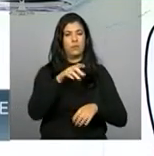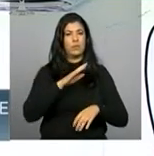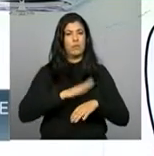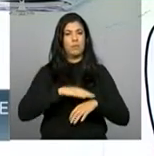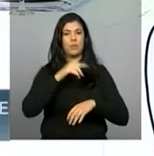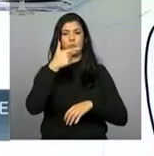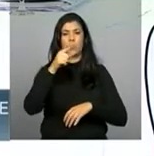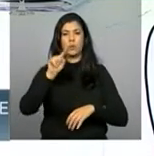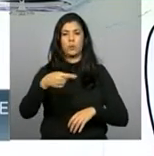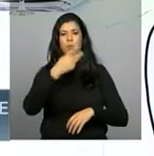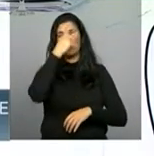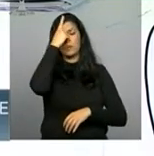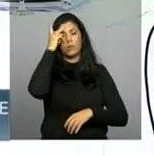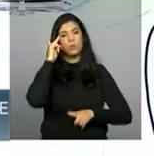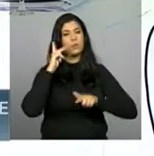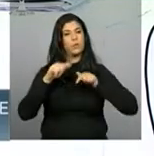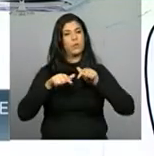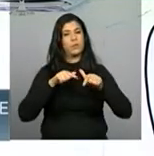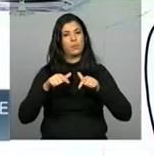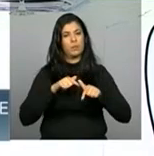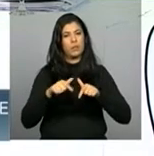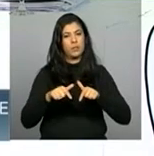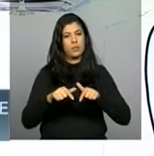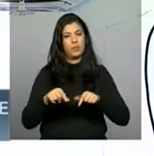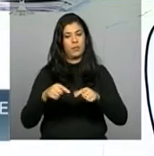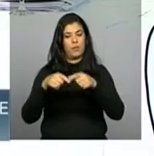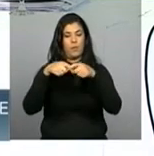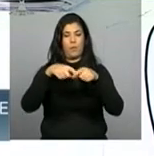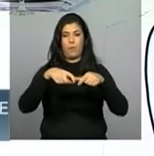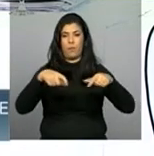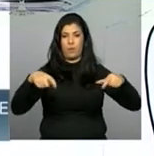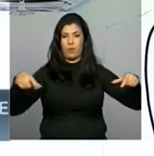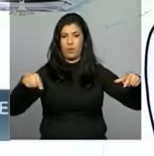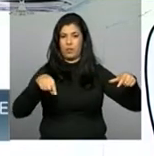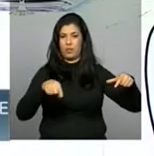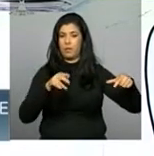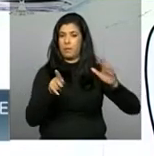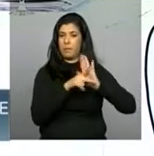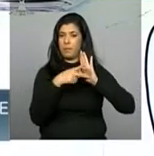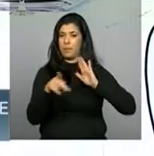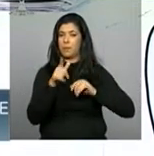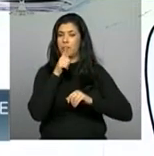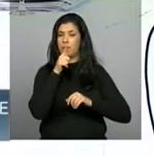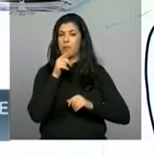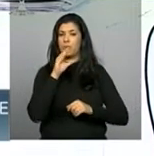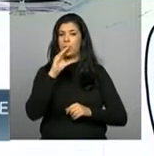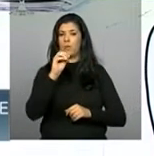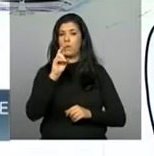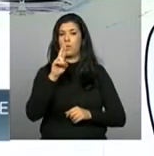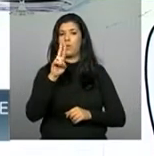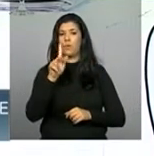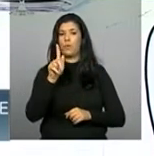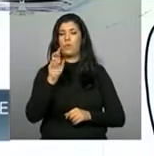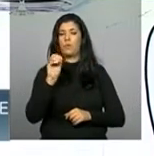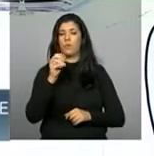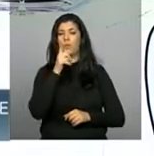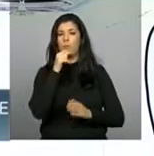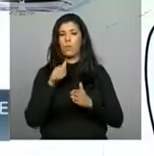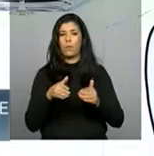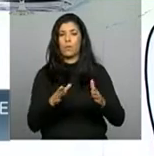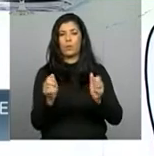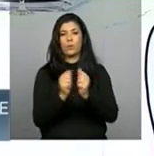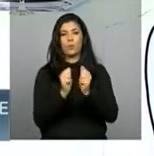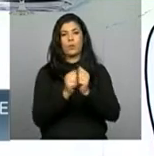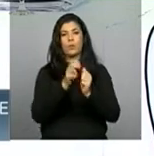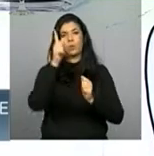quase dois mil funcionários e esse trecho do Córrego esse trecho do Córrego e com a